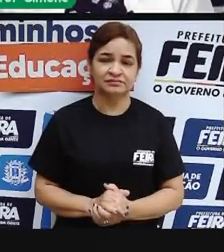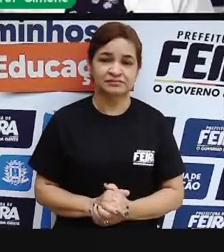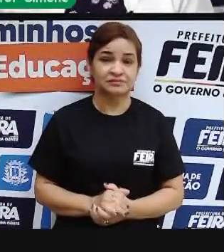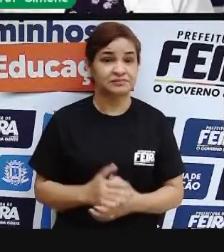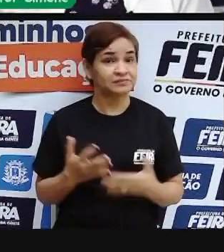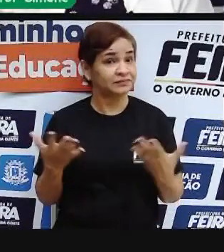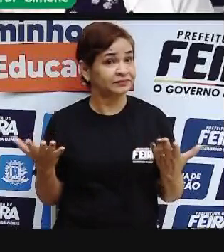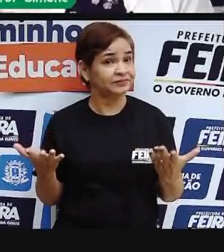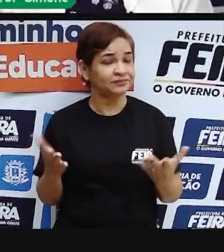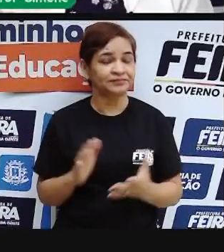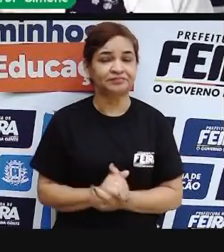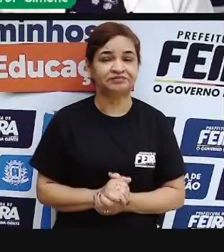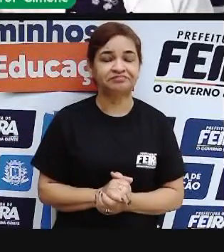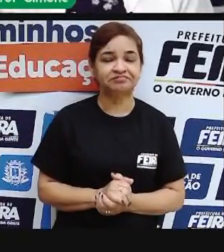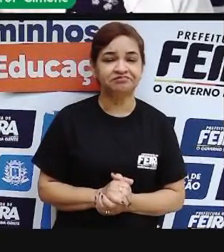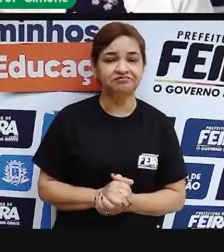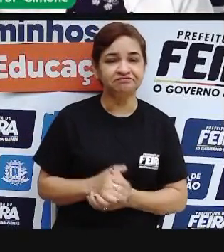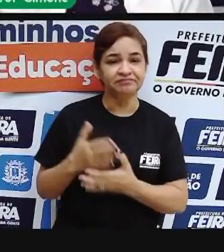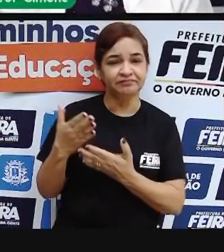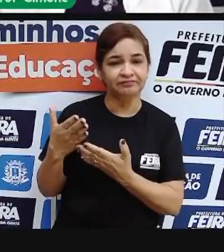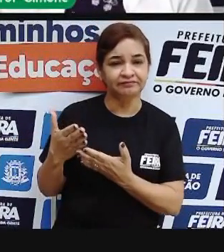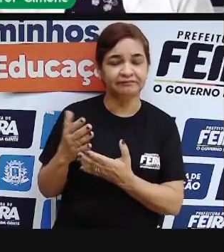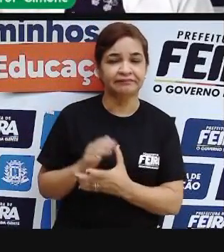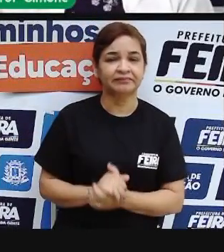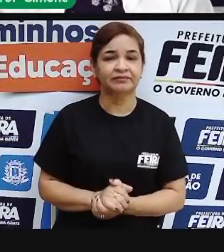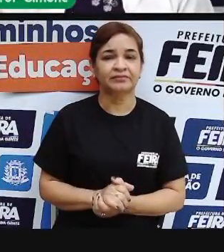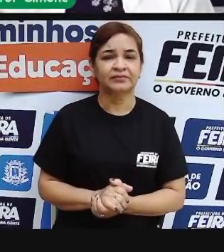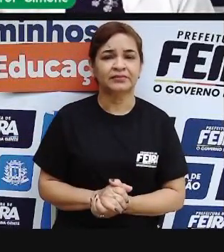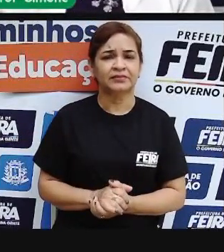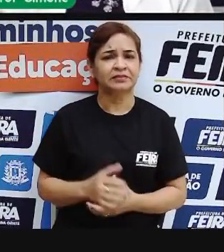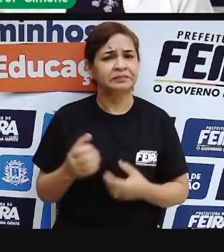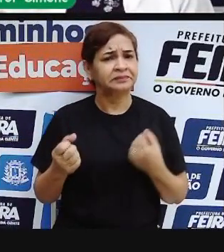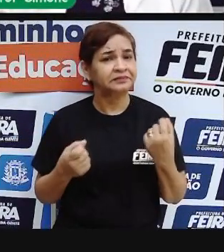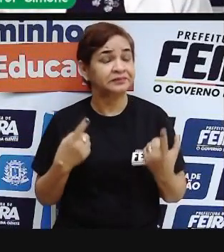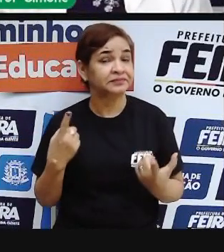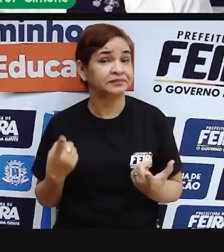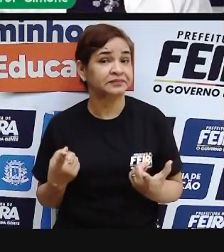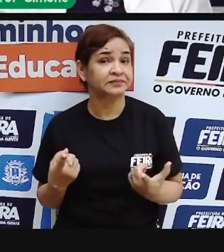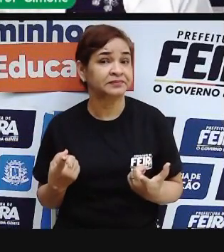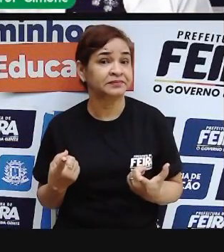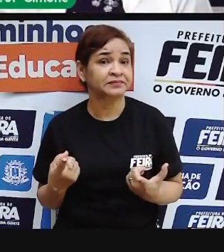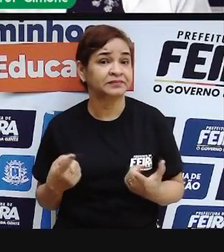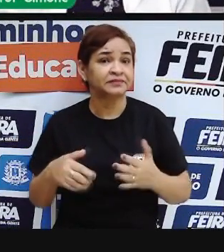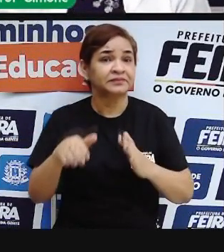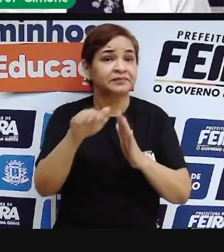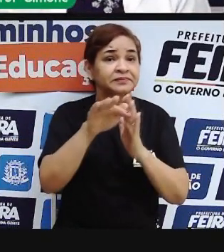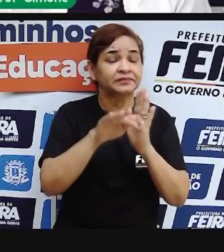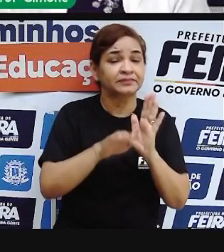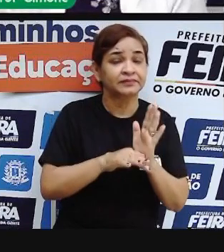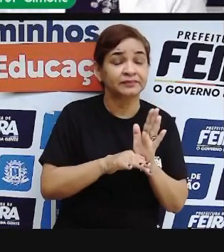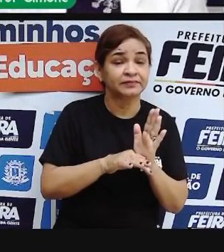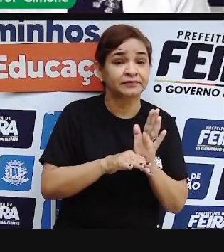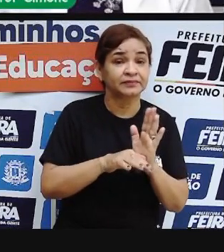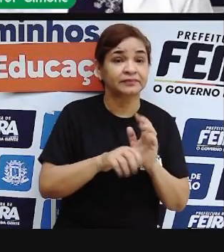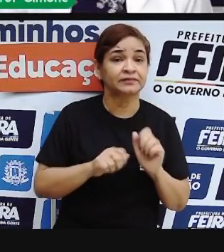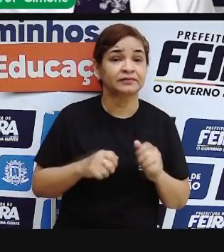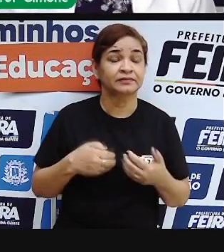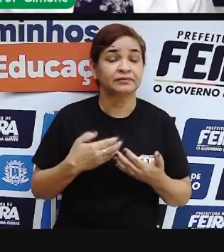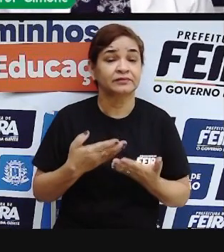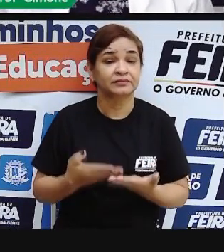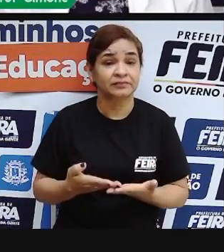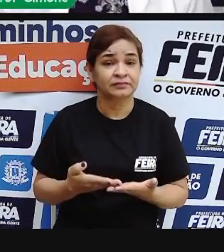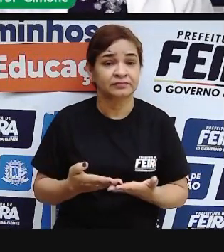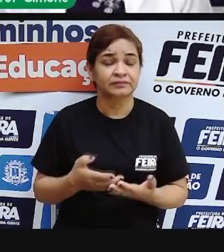Então, aí está um pouquinho, né, desses elementos e das influências africanas